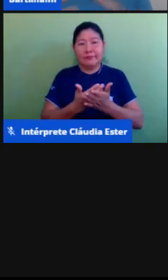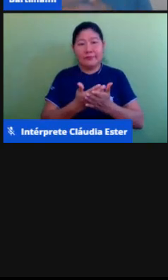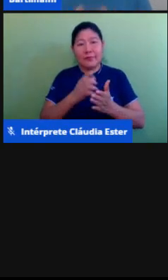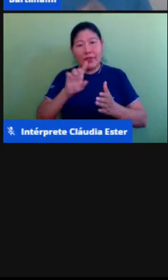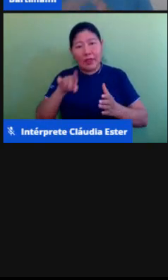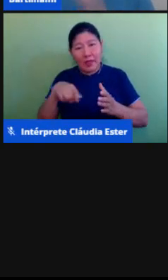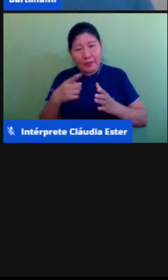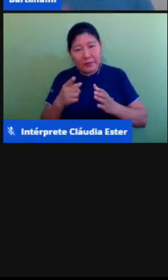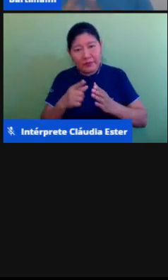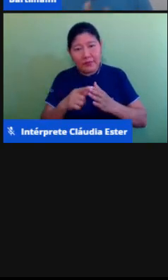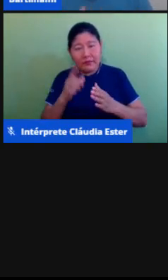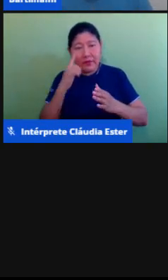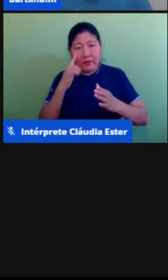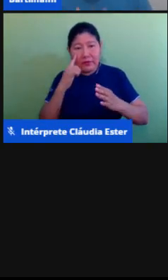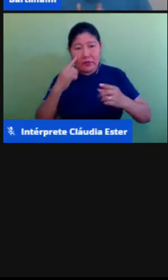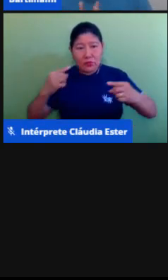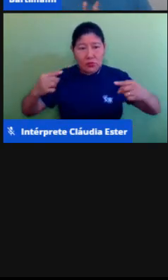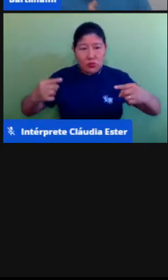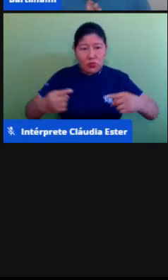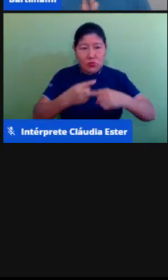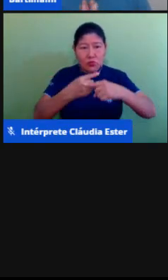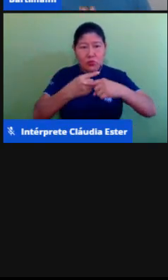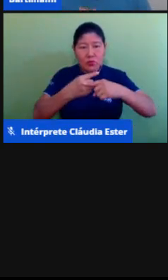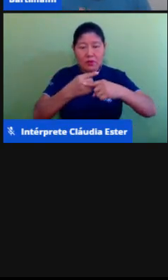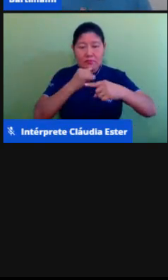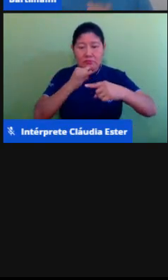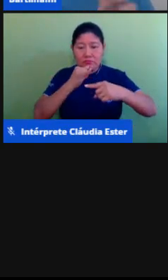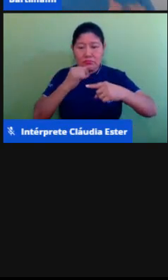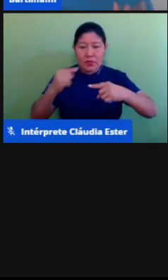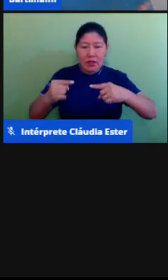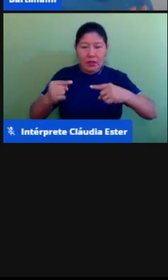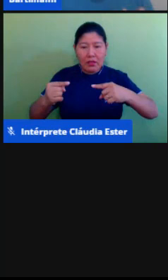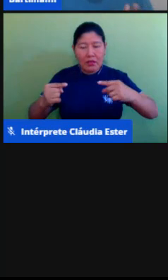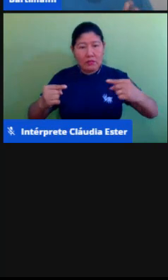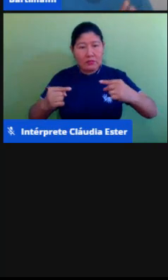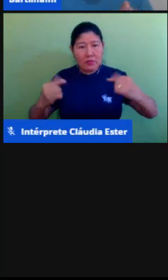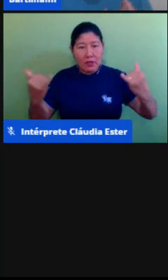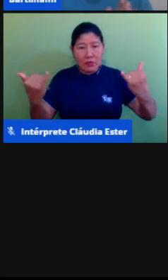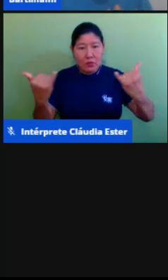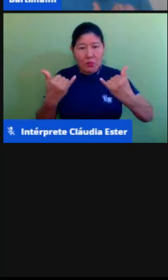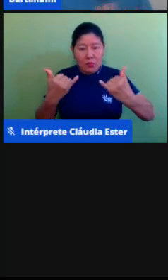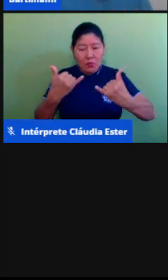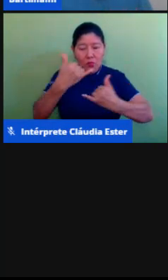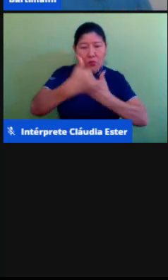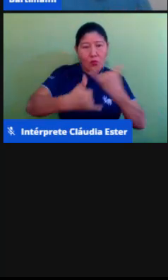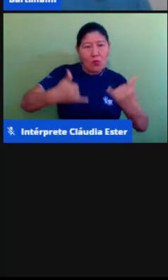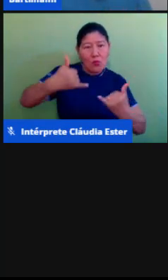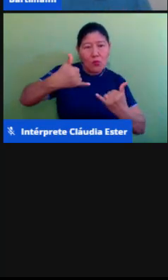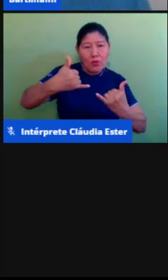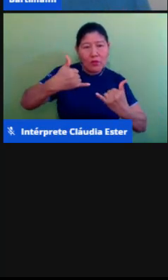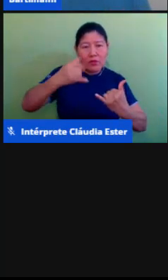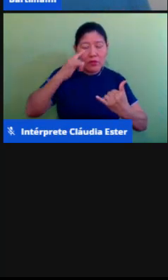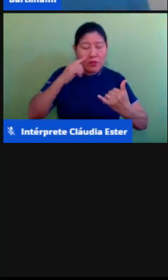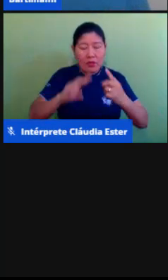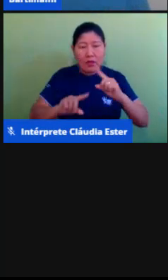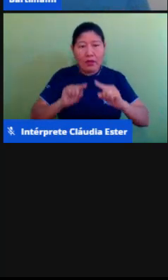integração, ou seja, o cruzamento dessas informações espaciais e temporais, também visando a redução das inconsistências agora dentro das